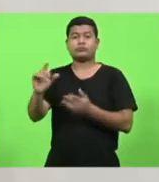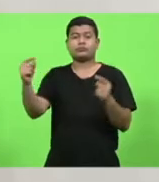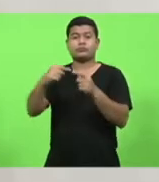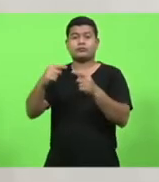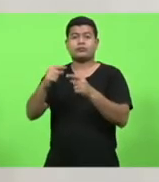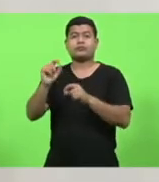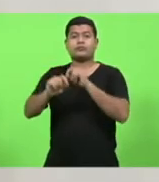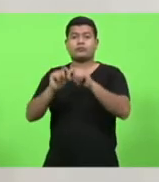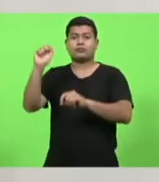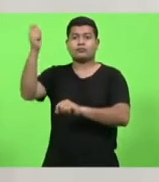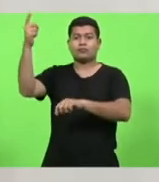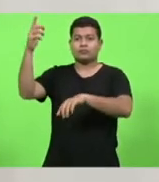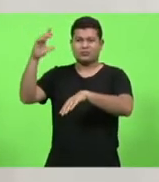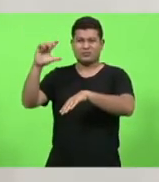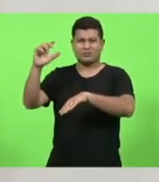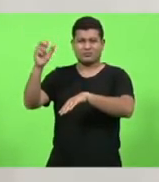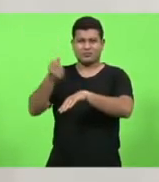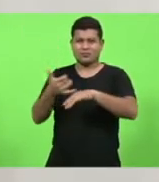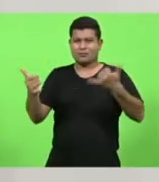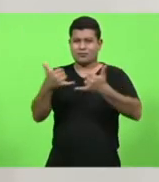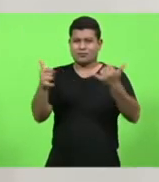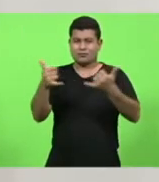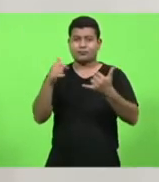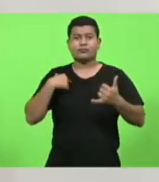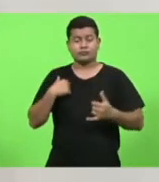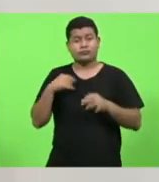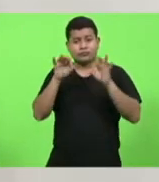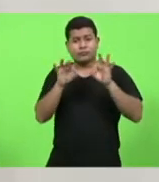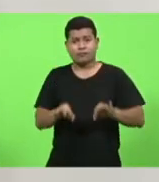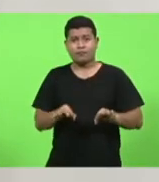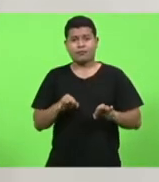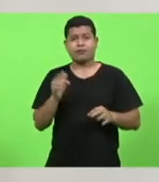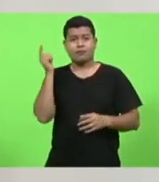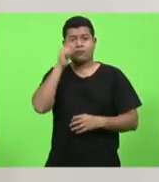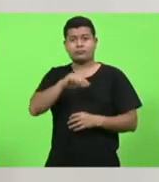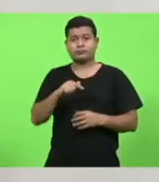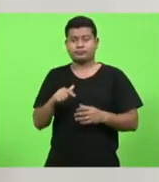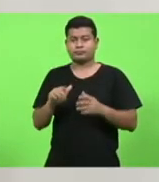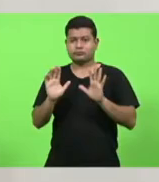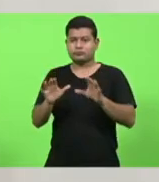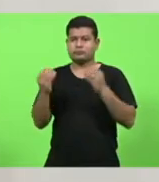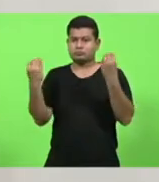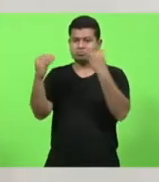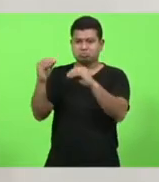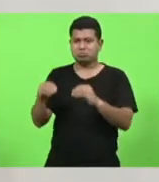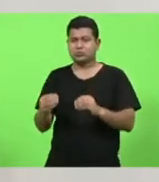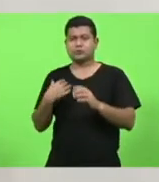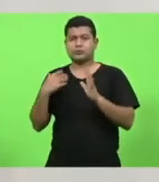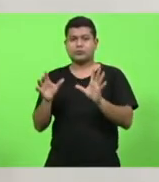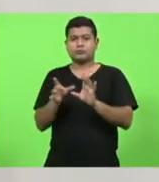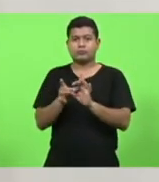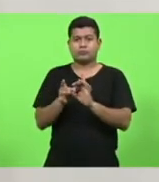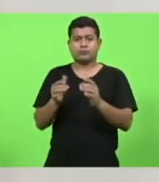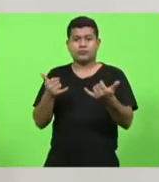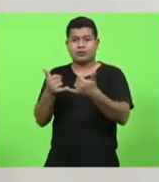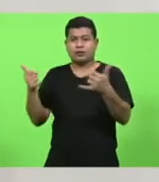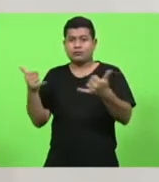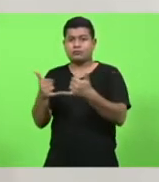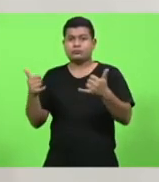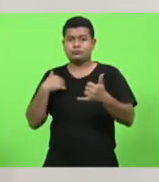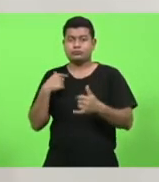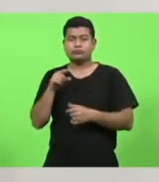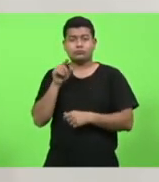certo. E foi a entrega desta energia solar, com a placa instalada, a ligação no qual você